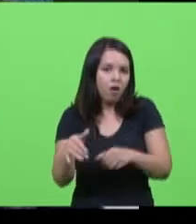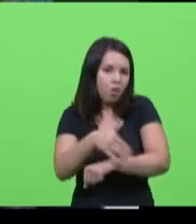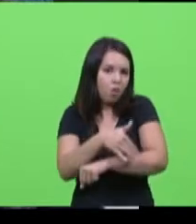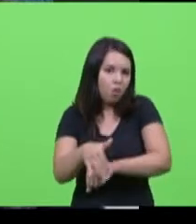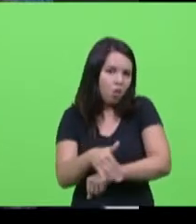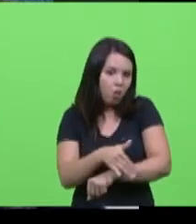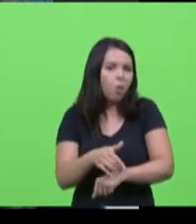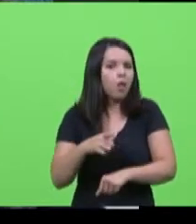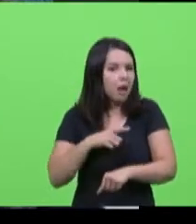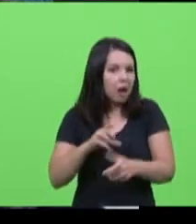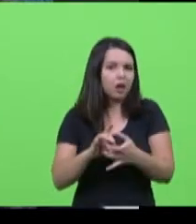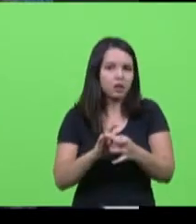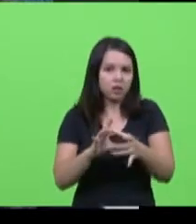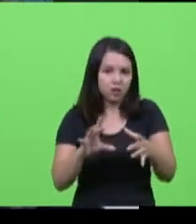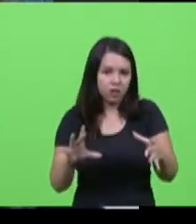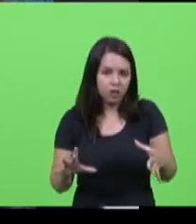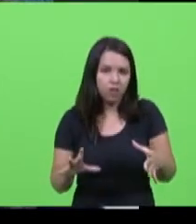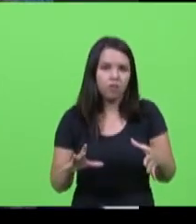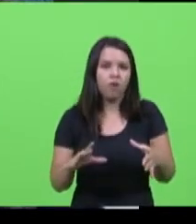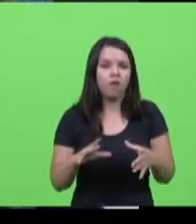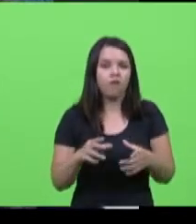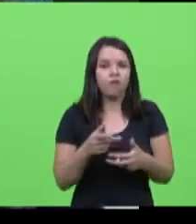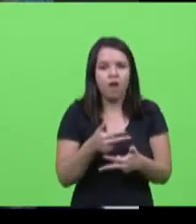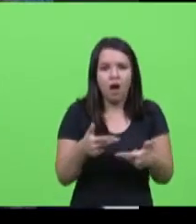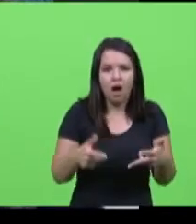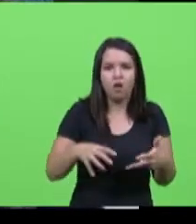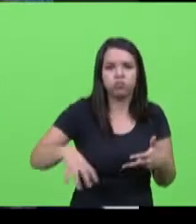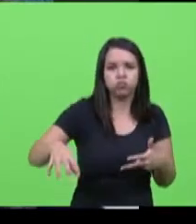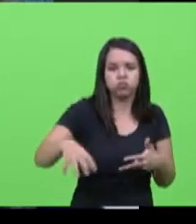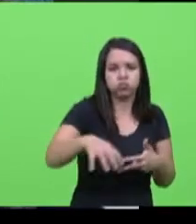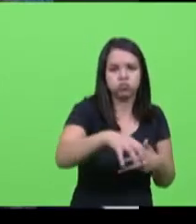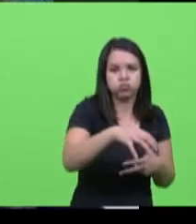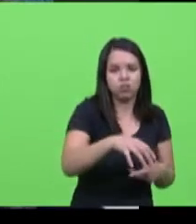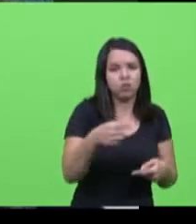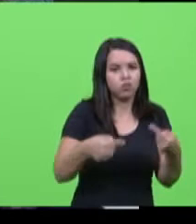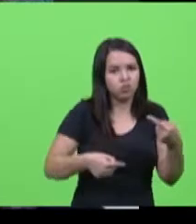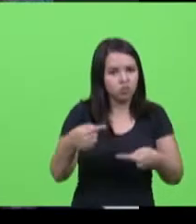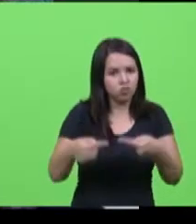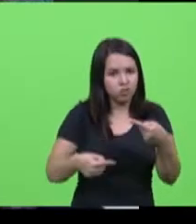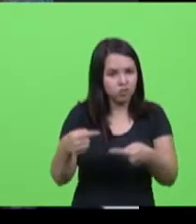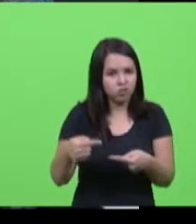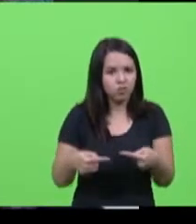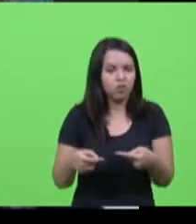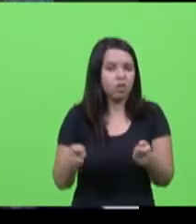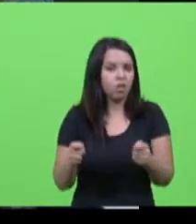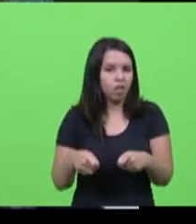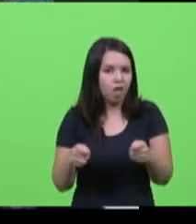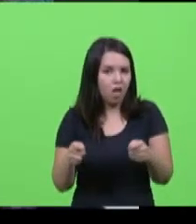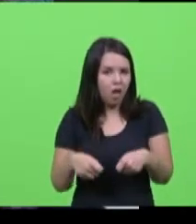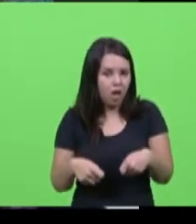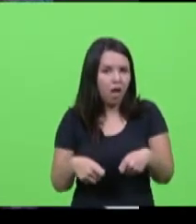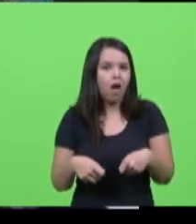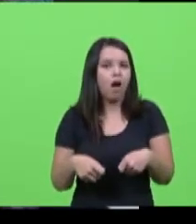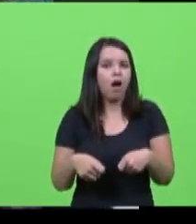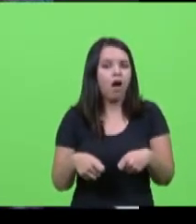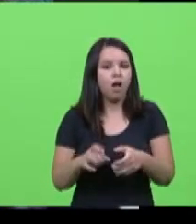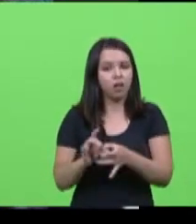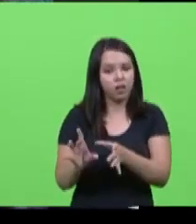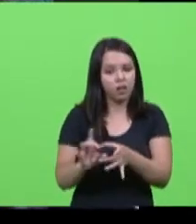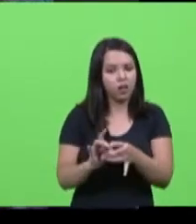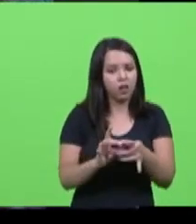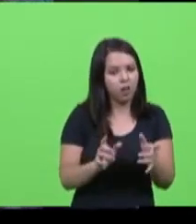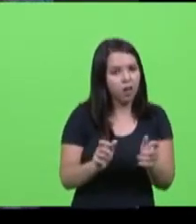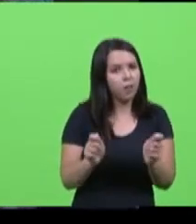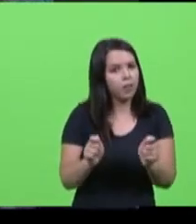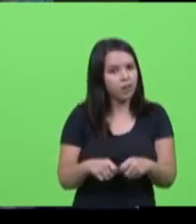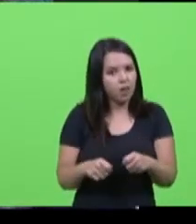Então essa discussão a posteriori com relação a possíveis flexibilizações serão feitas com os